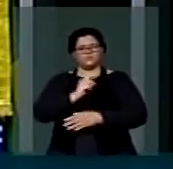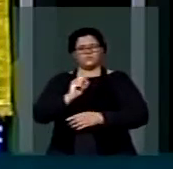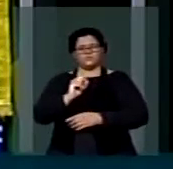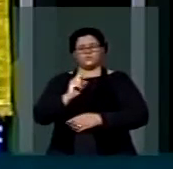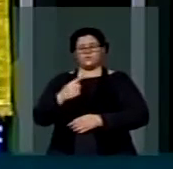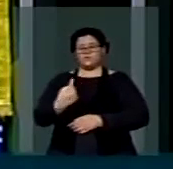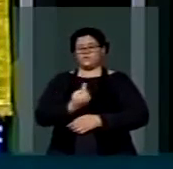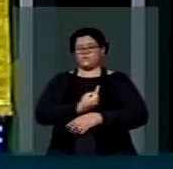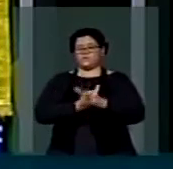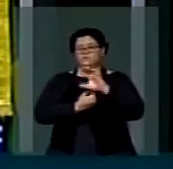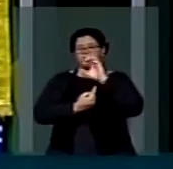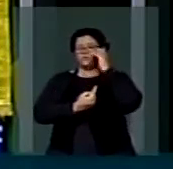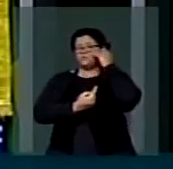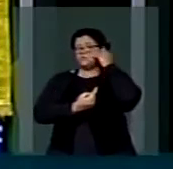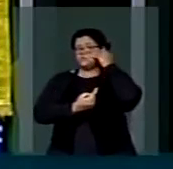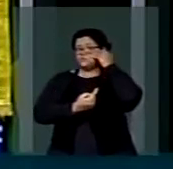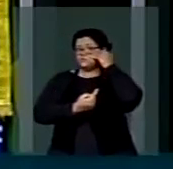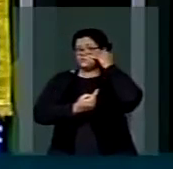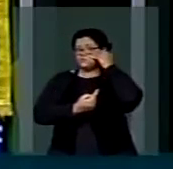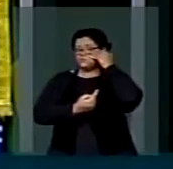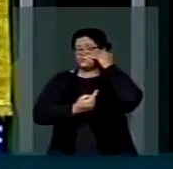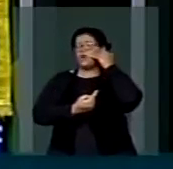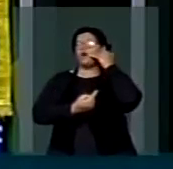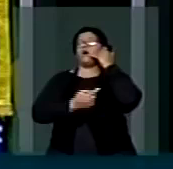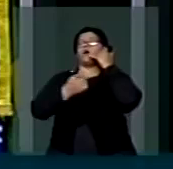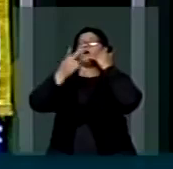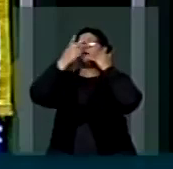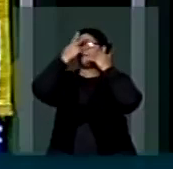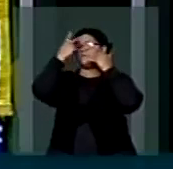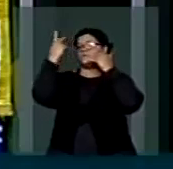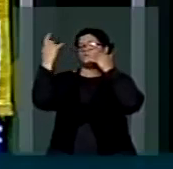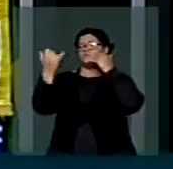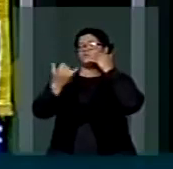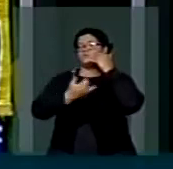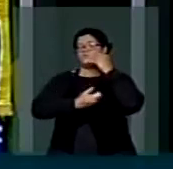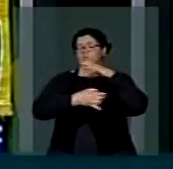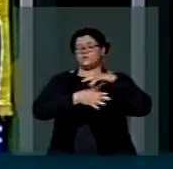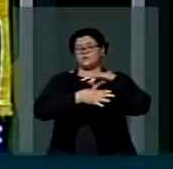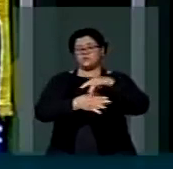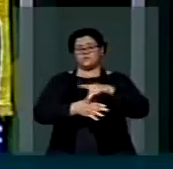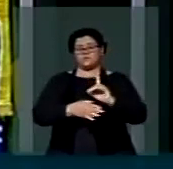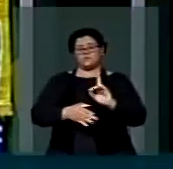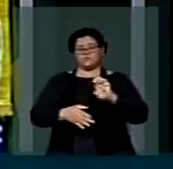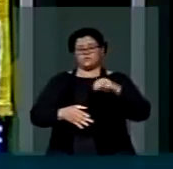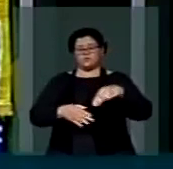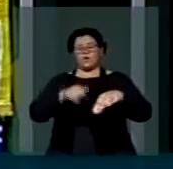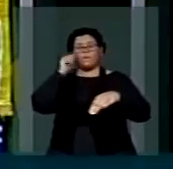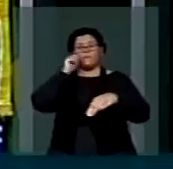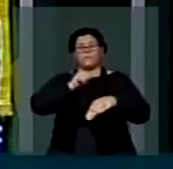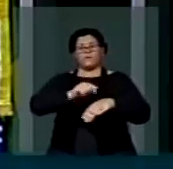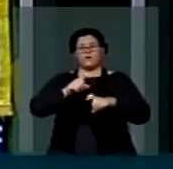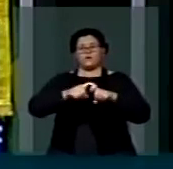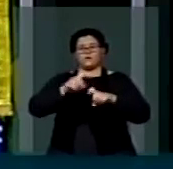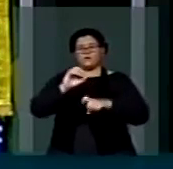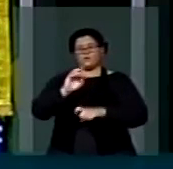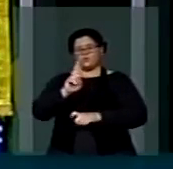nós recebemos um telefonema na liderança do Democratas de uma médica